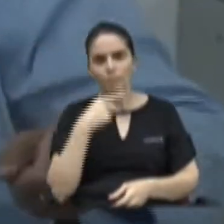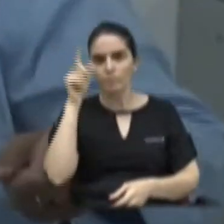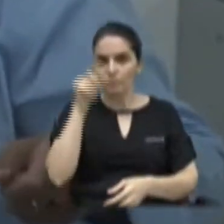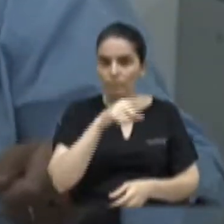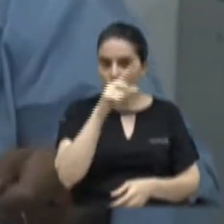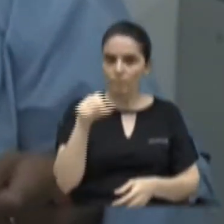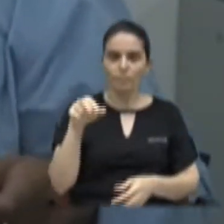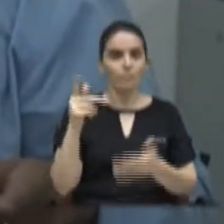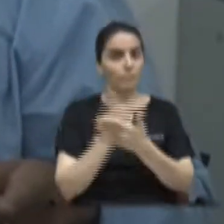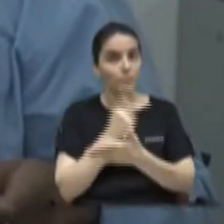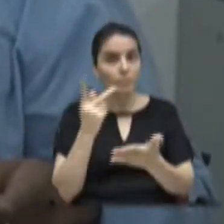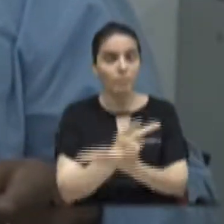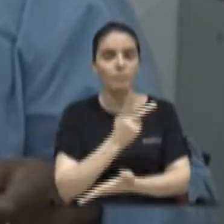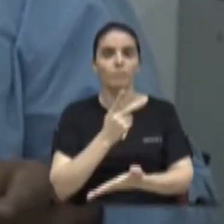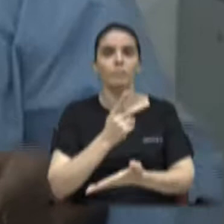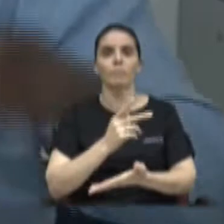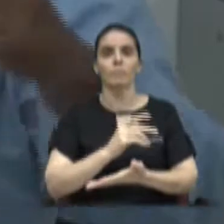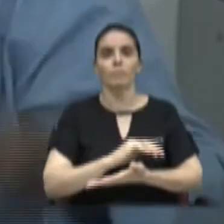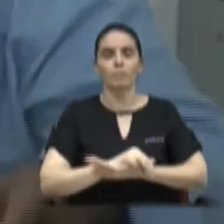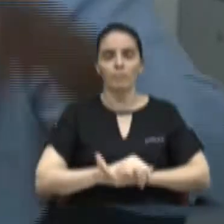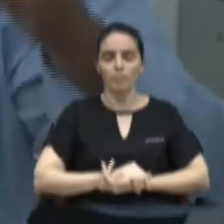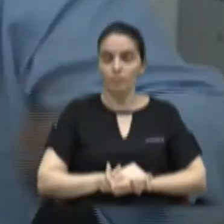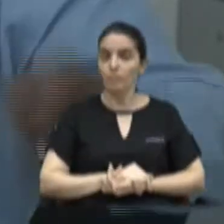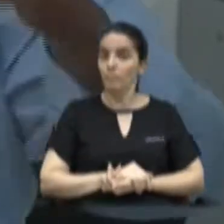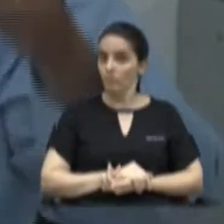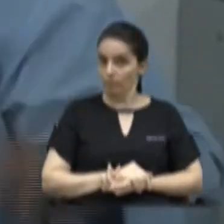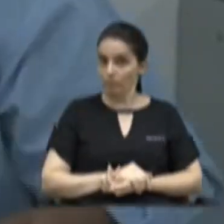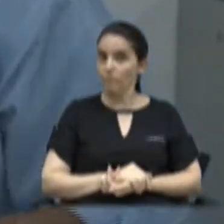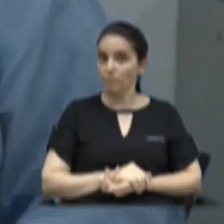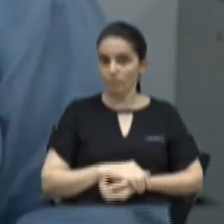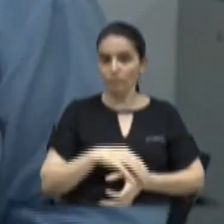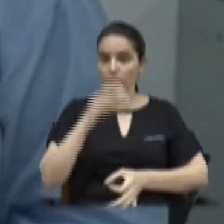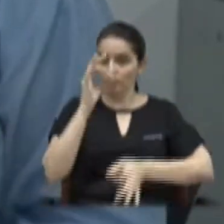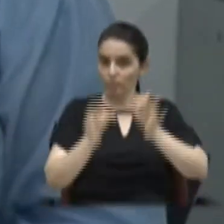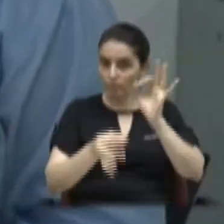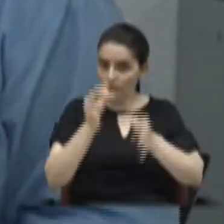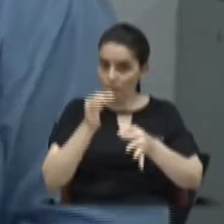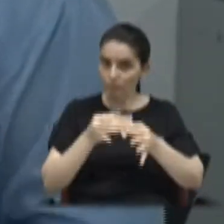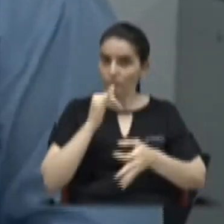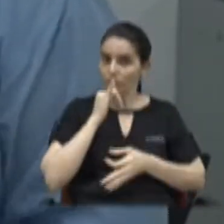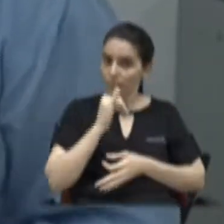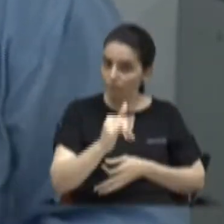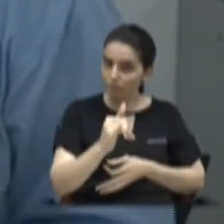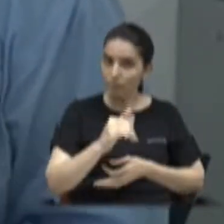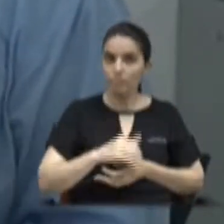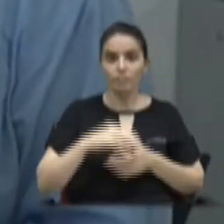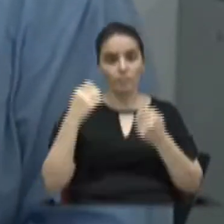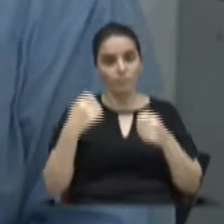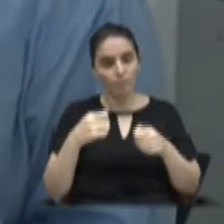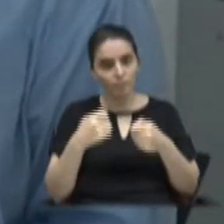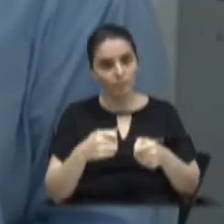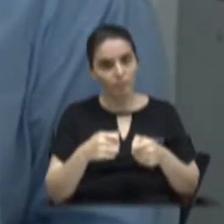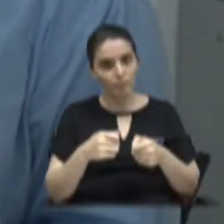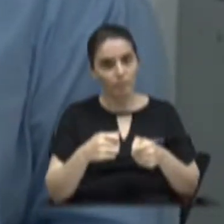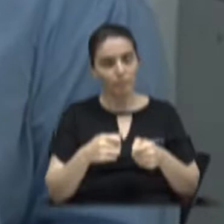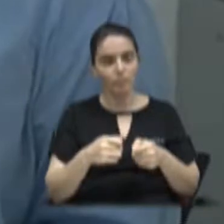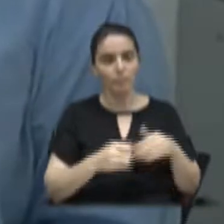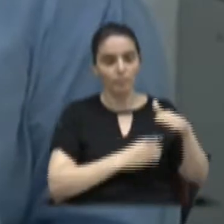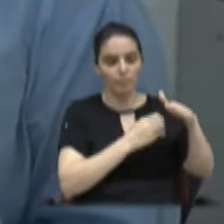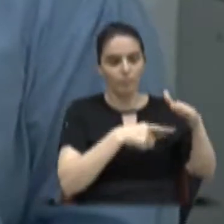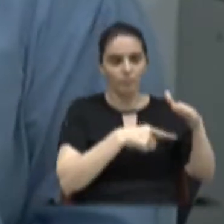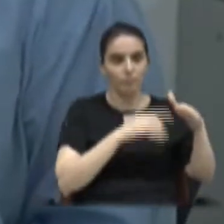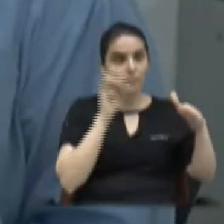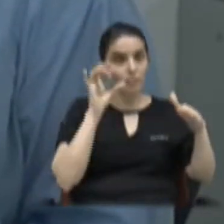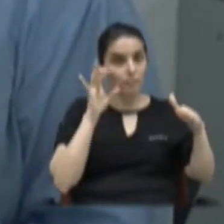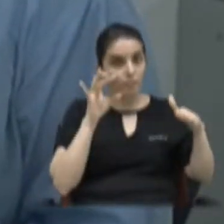adicional que tenha levado à inadimplência. Só tem que cobrar inadimplência. Já temos aqui,